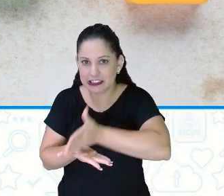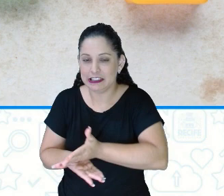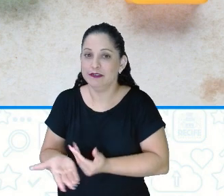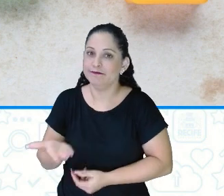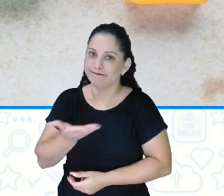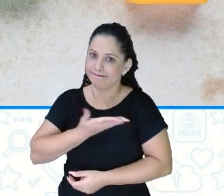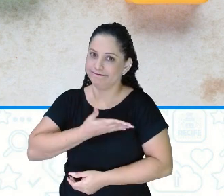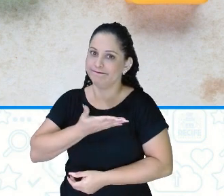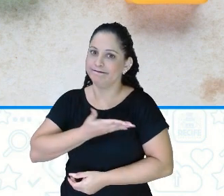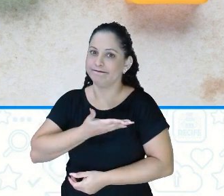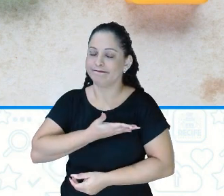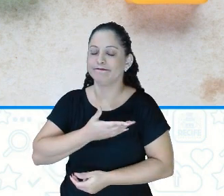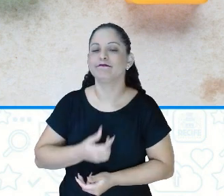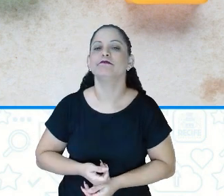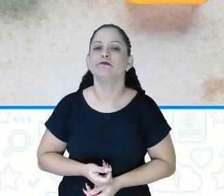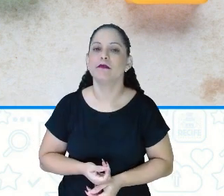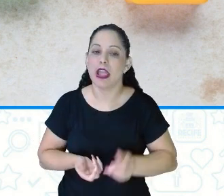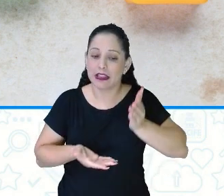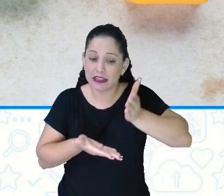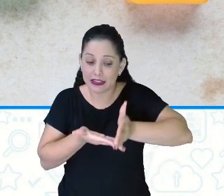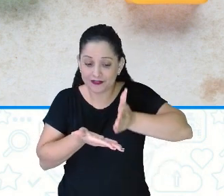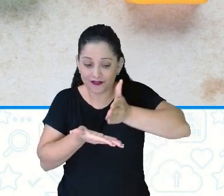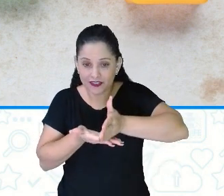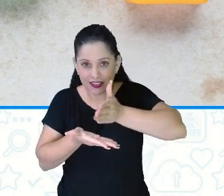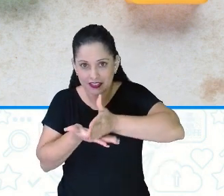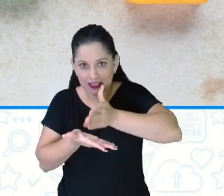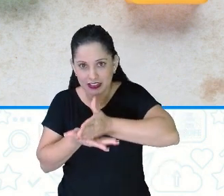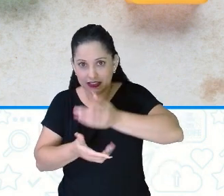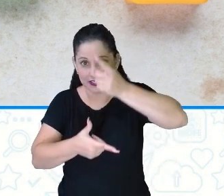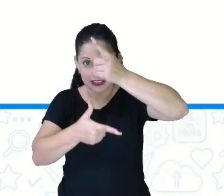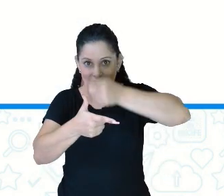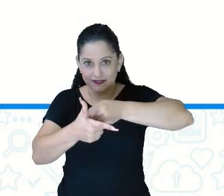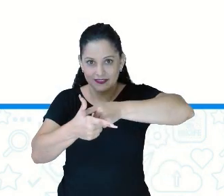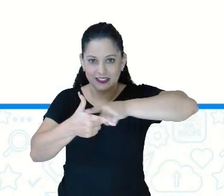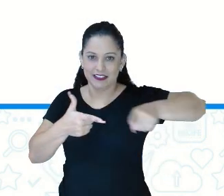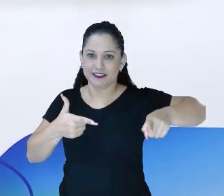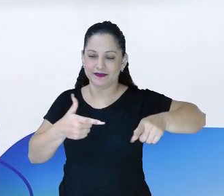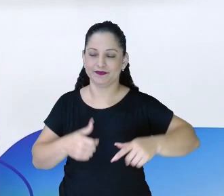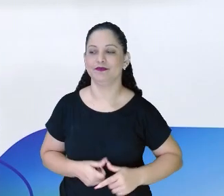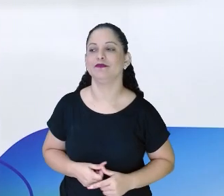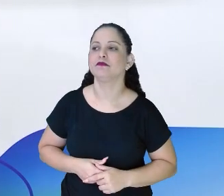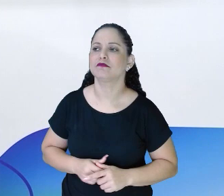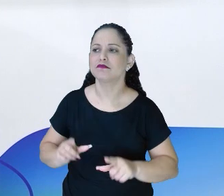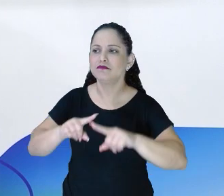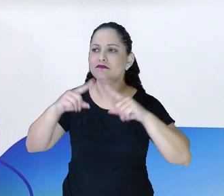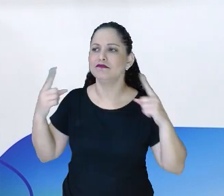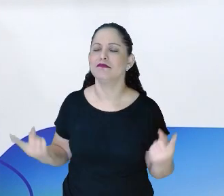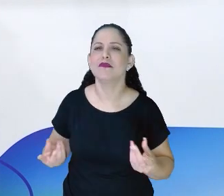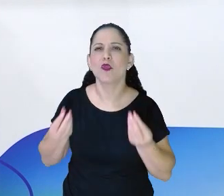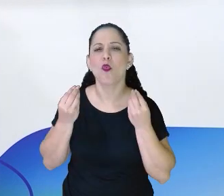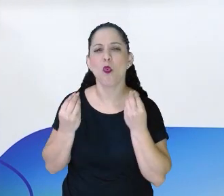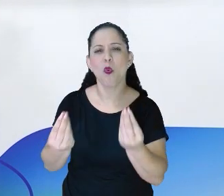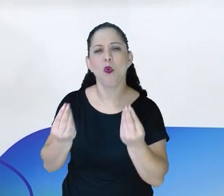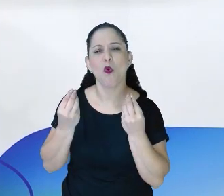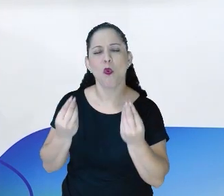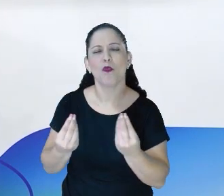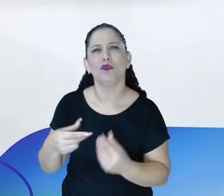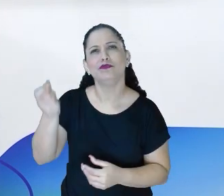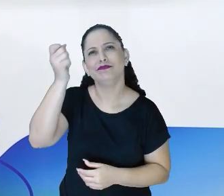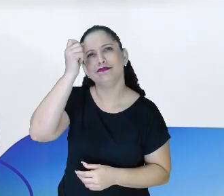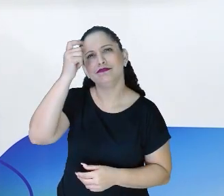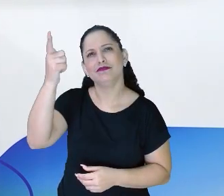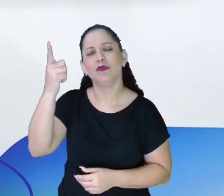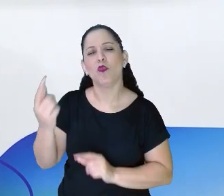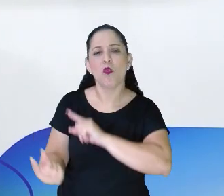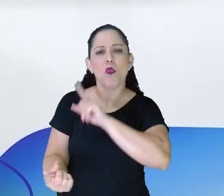precisa fazer uma divisão, não é isso? Exatamente. Professora, qual é a ideia de divisão?